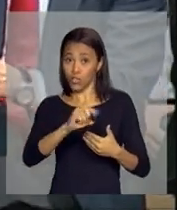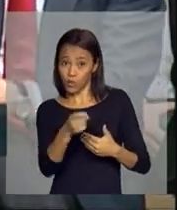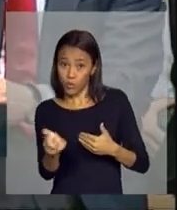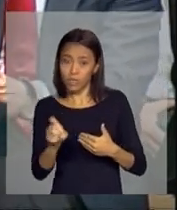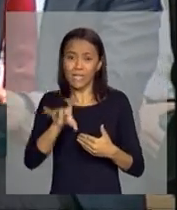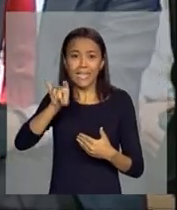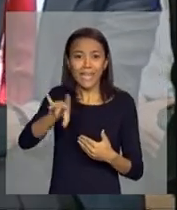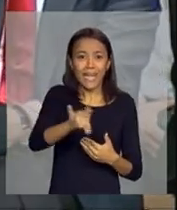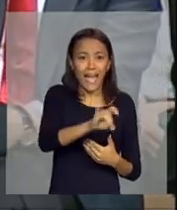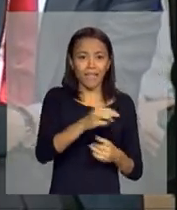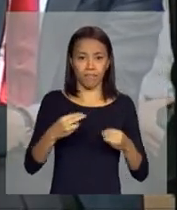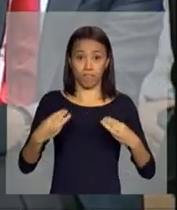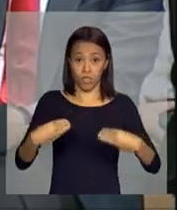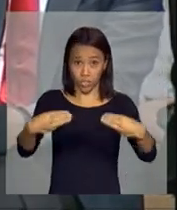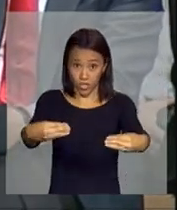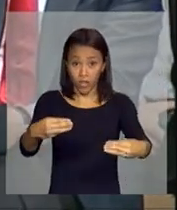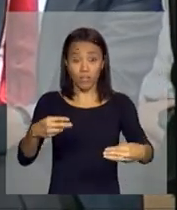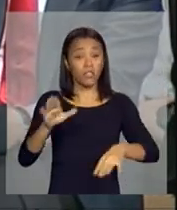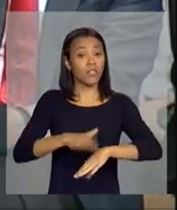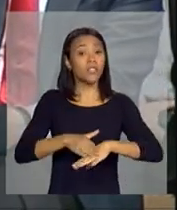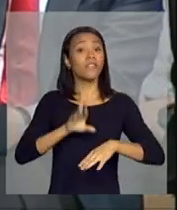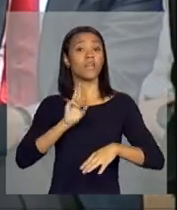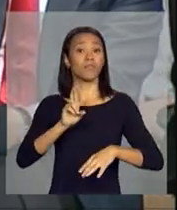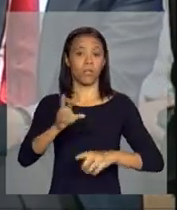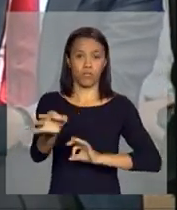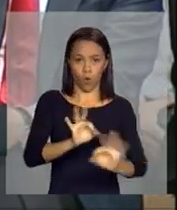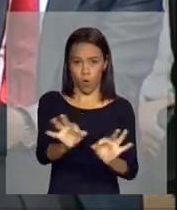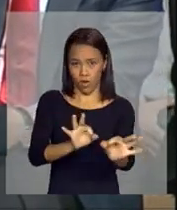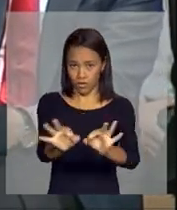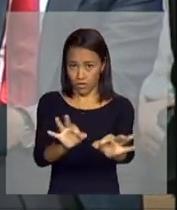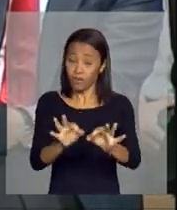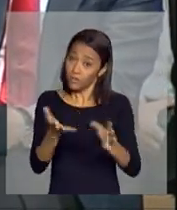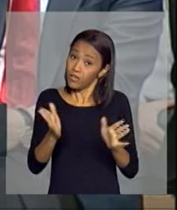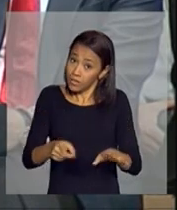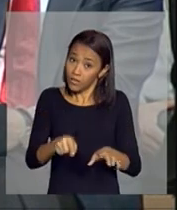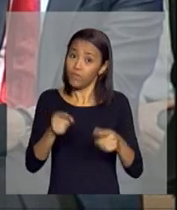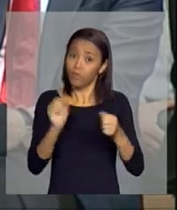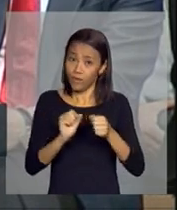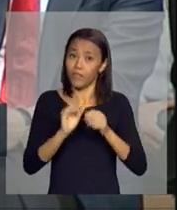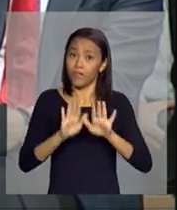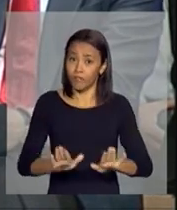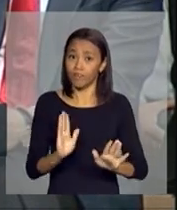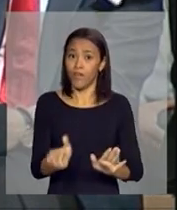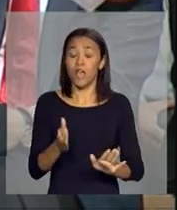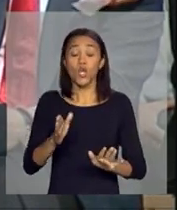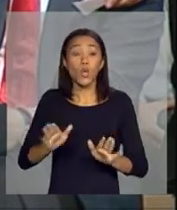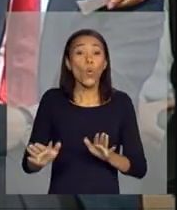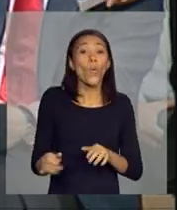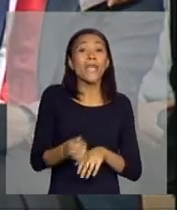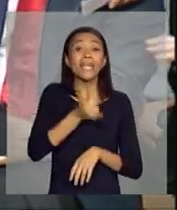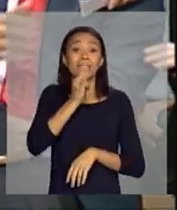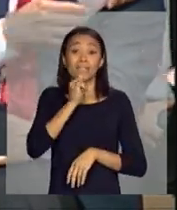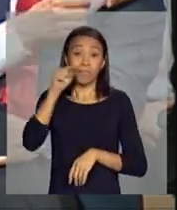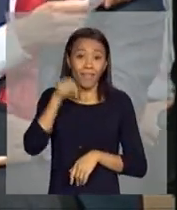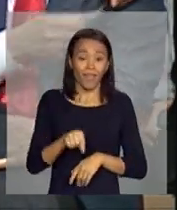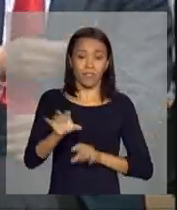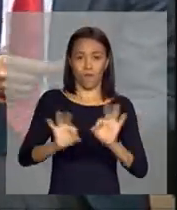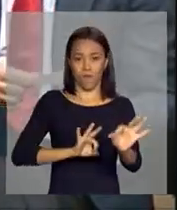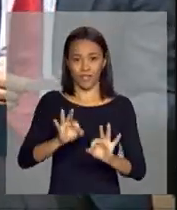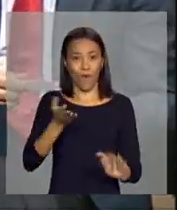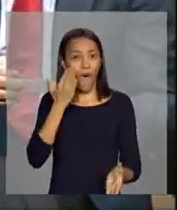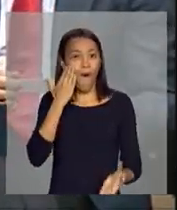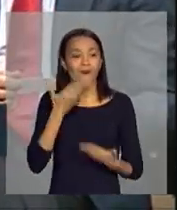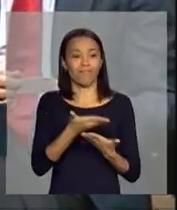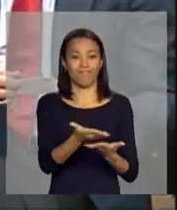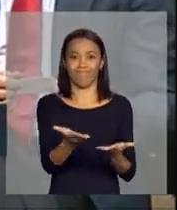ministério tivesse o papel de organizar essa demanda. E isso foi feito. E o maior exemplo dessa organização está aqui